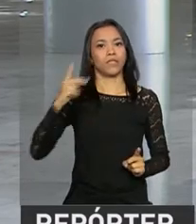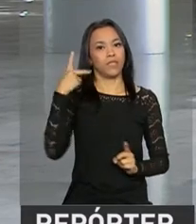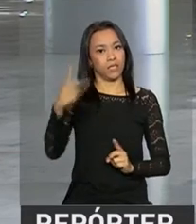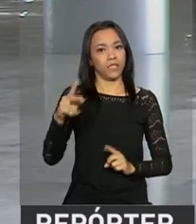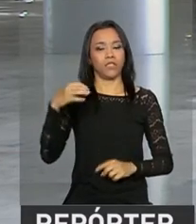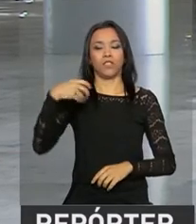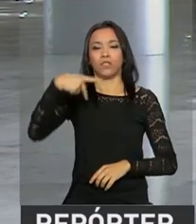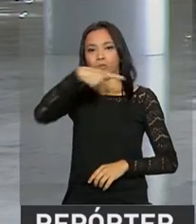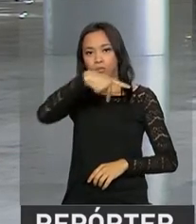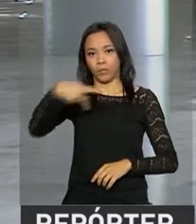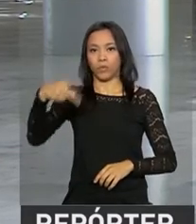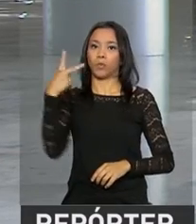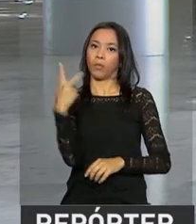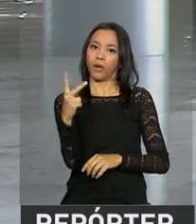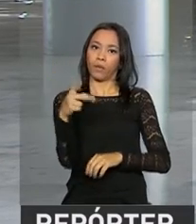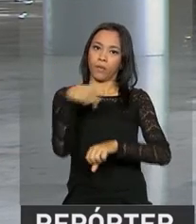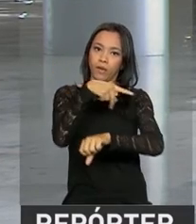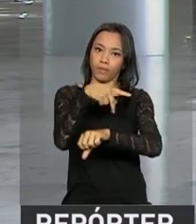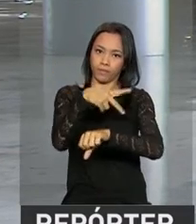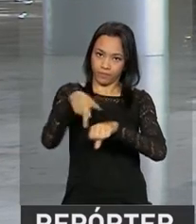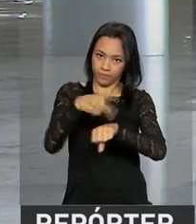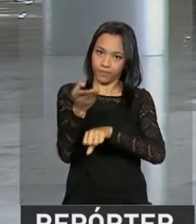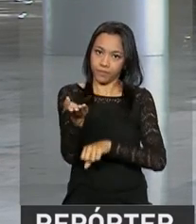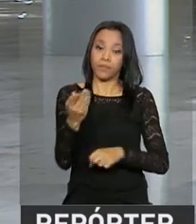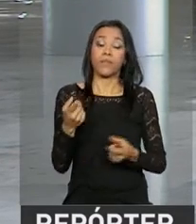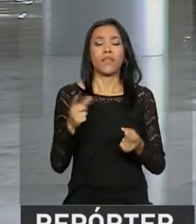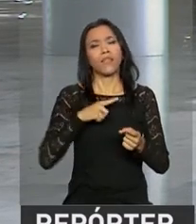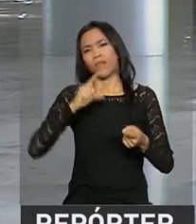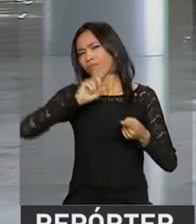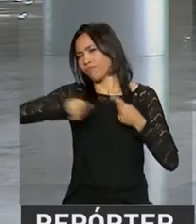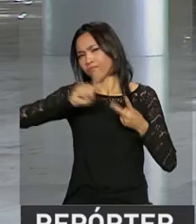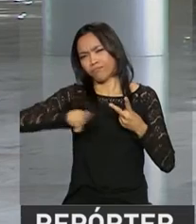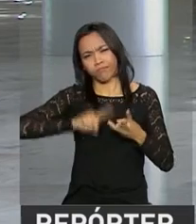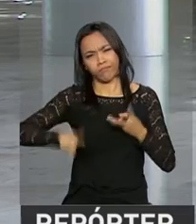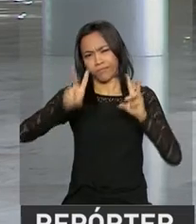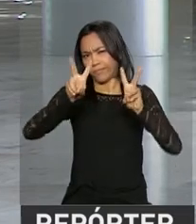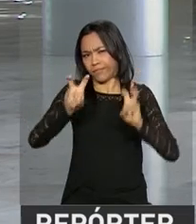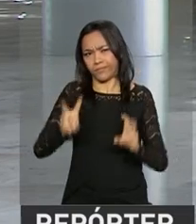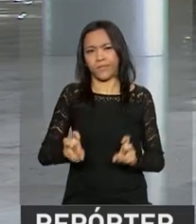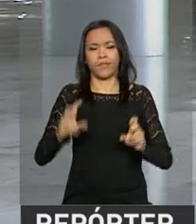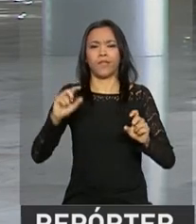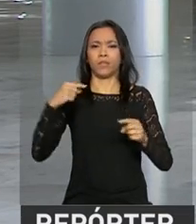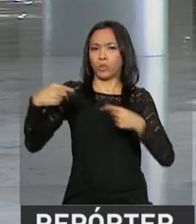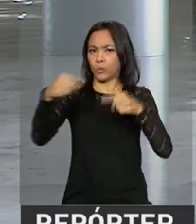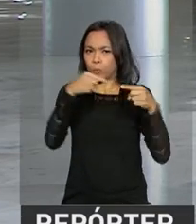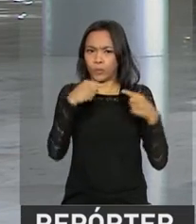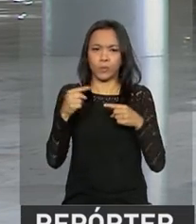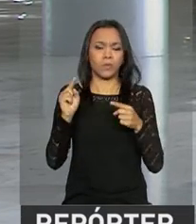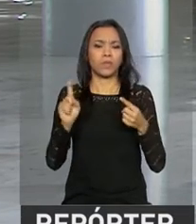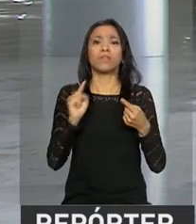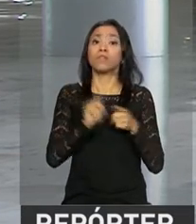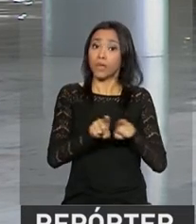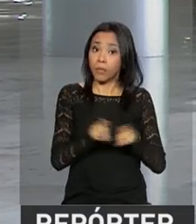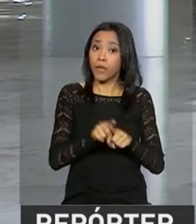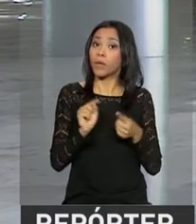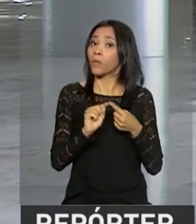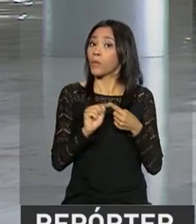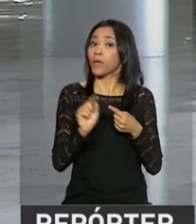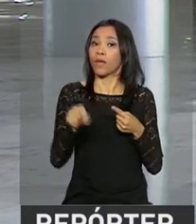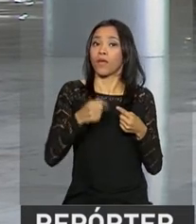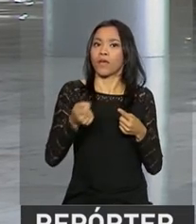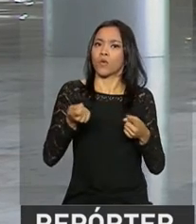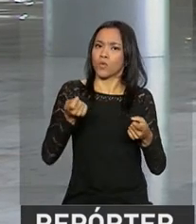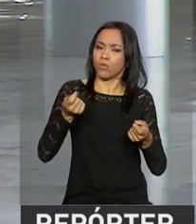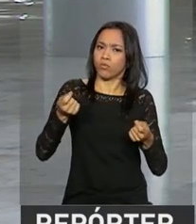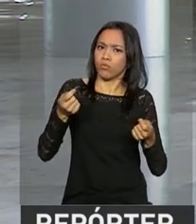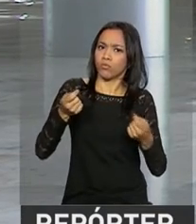paraguaio Horácio Cartes. Também há várias questões a serem tratadas aí na pauta desse encontro, entre elas também a questão do desenvolvimento